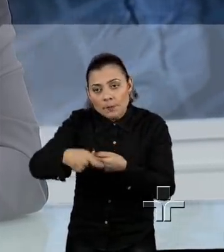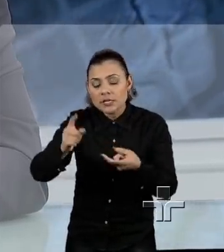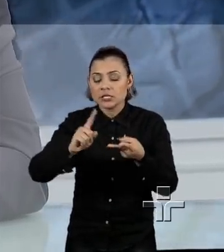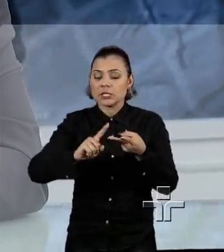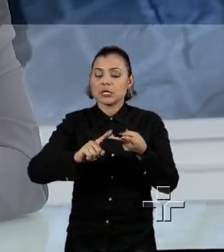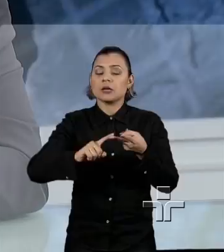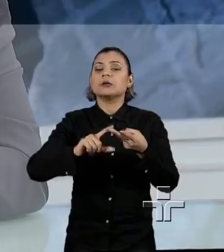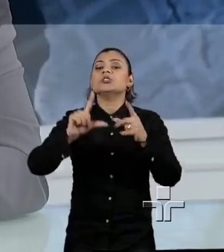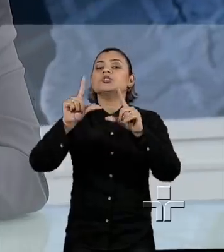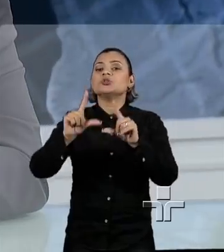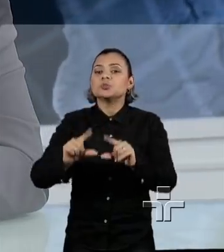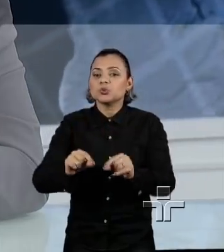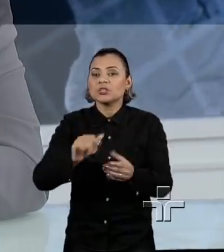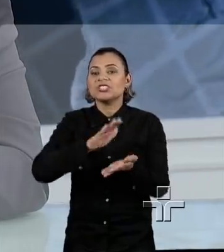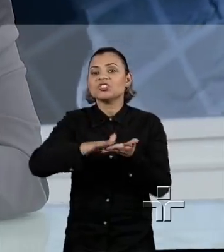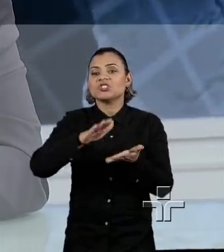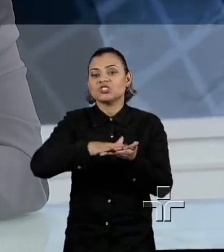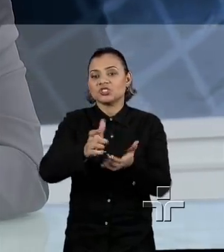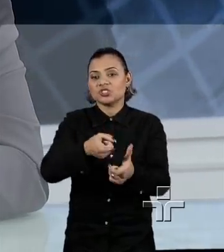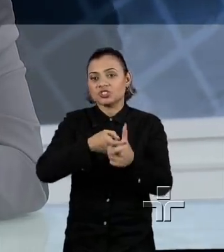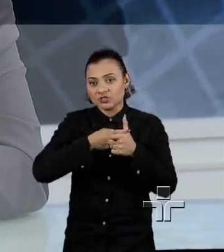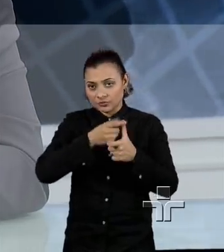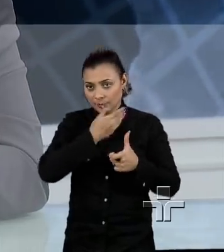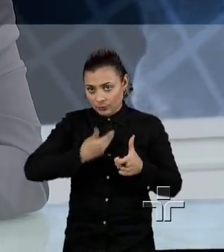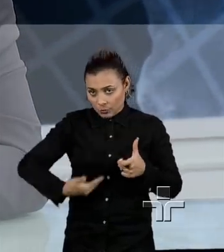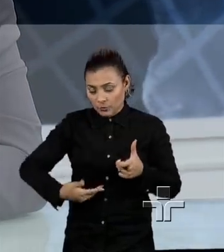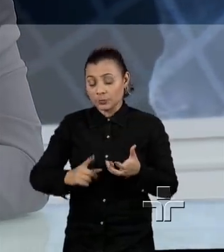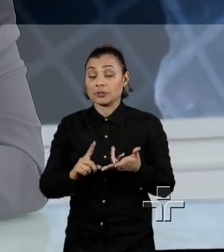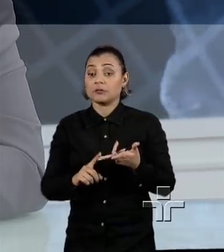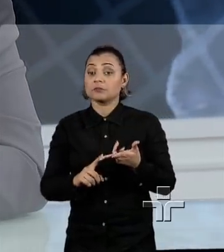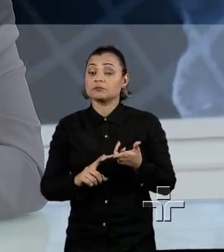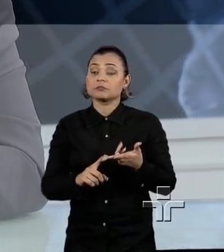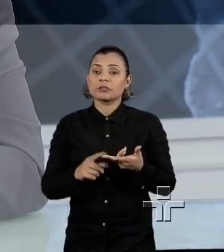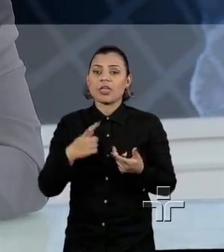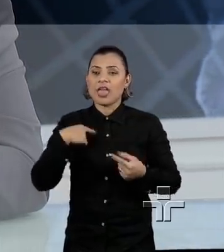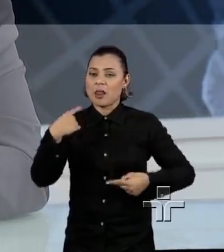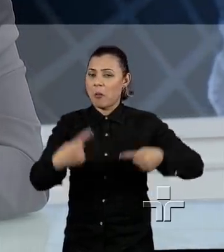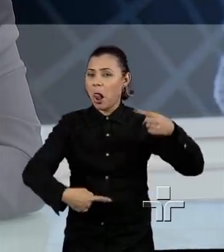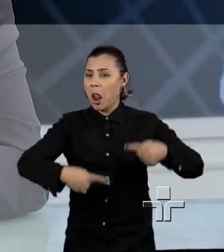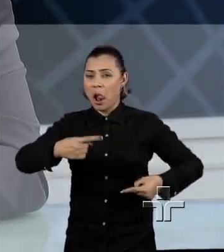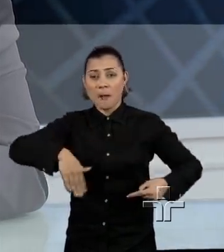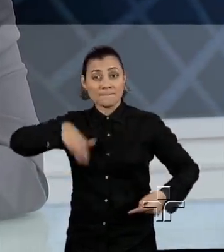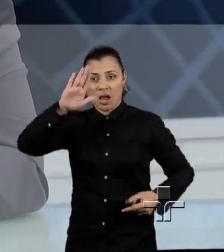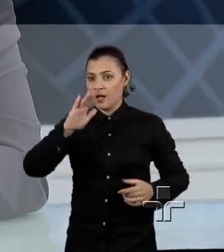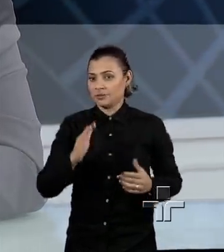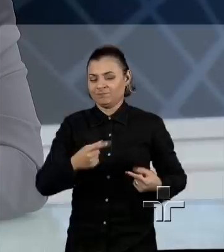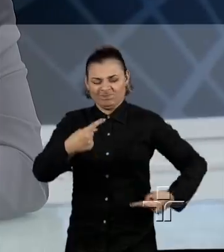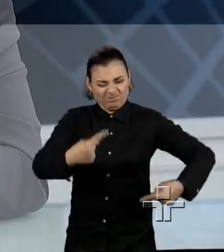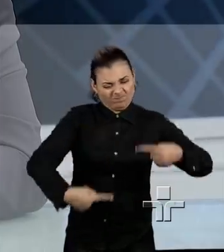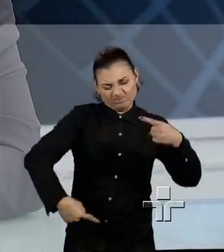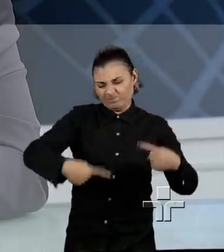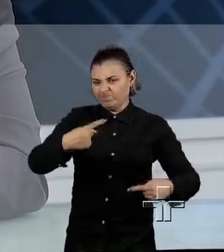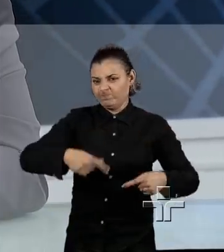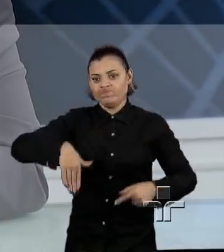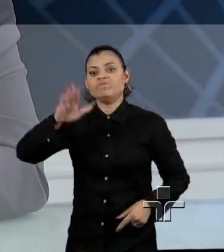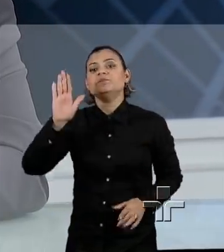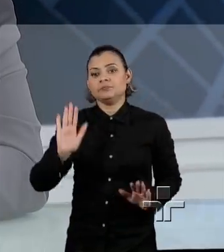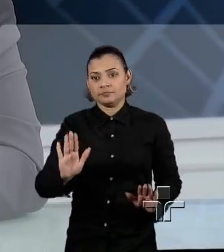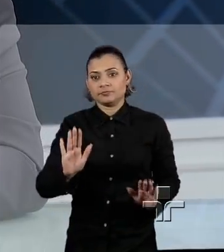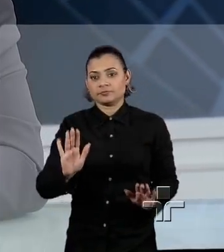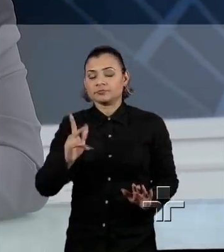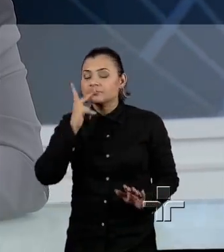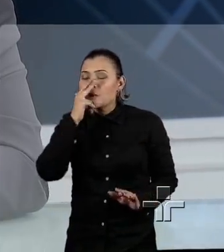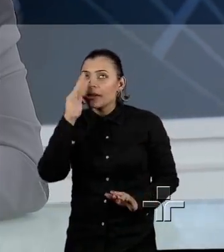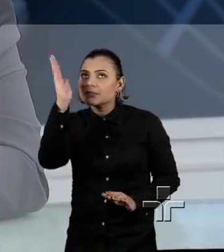reduzir o déficit público, era muito mais tormentosa a discussão. Verdade. A discussão, parece que o